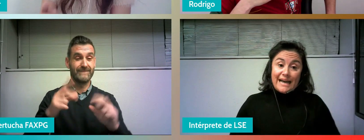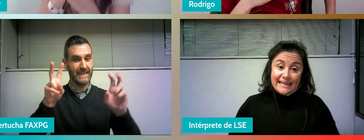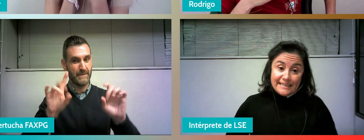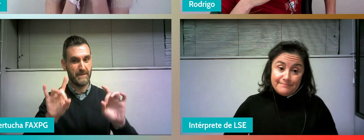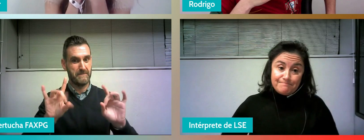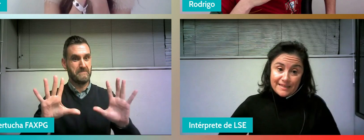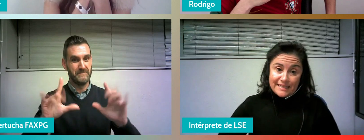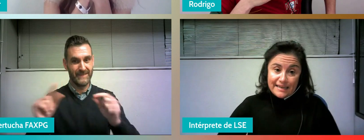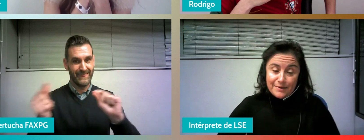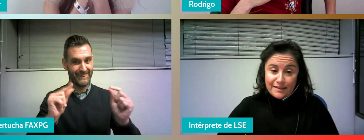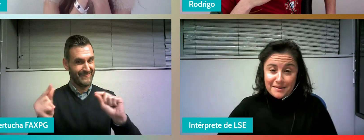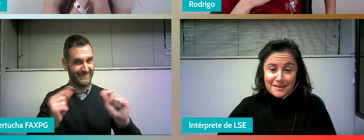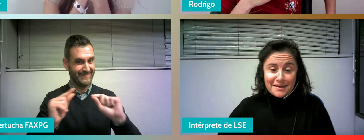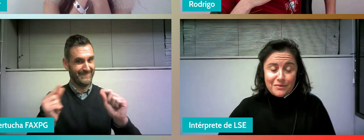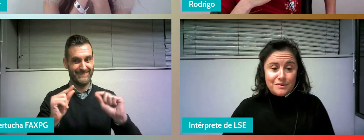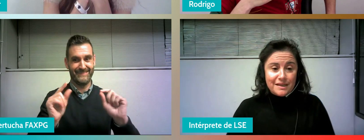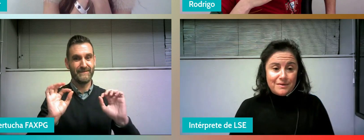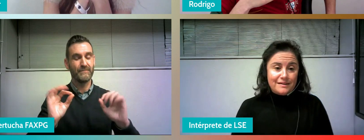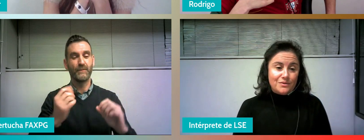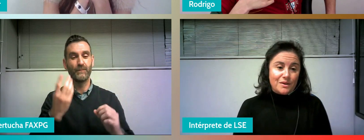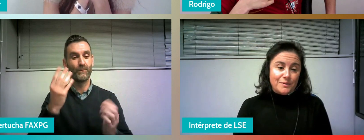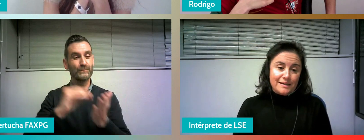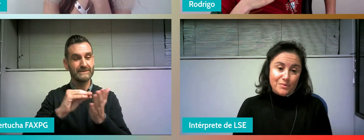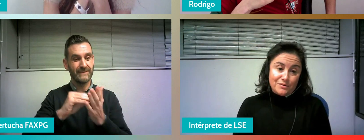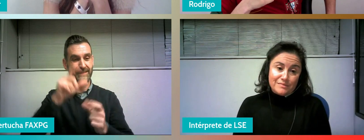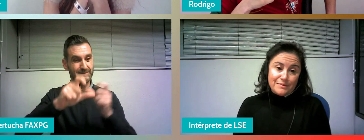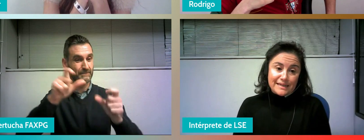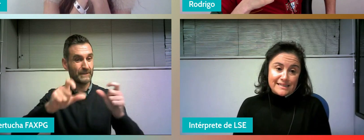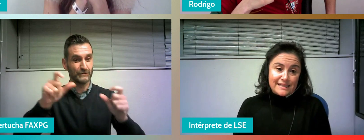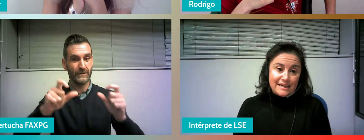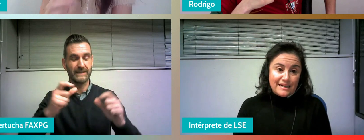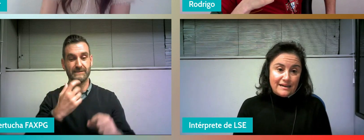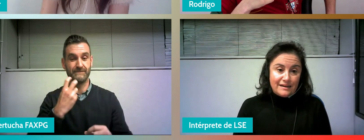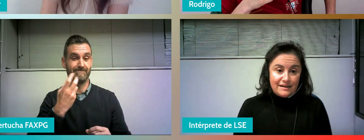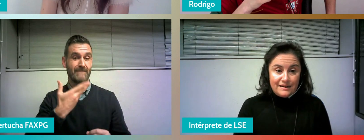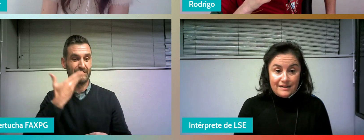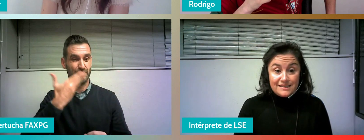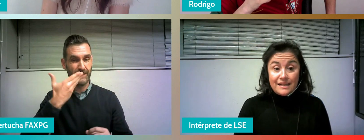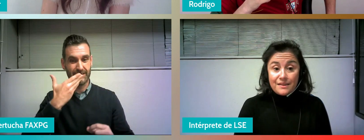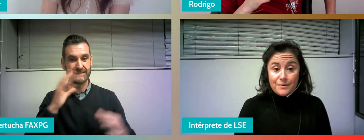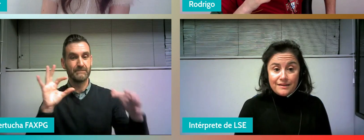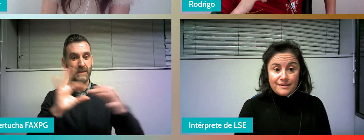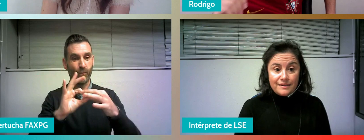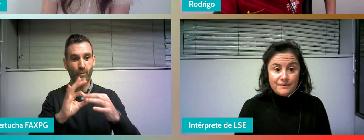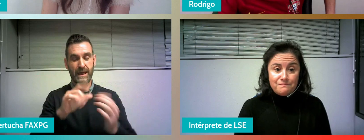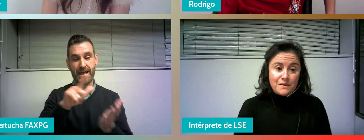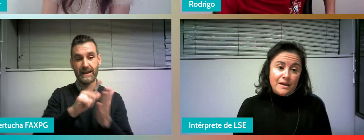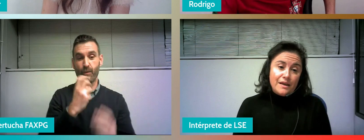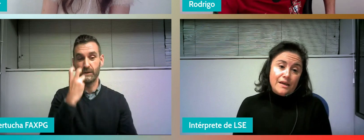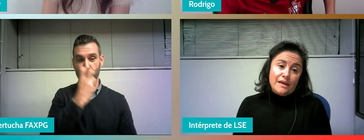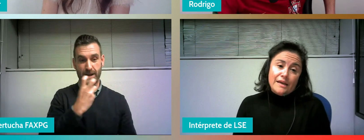Bueno, aí é verdade que é um tema todavía, bueno, um tema que está a ser debate.